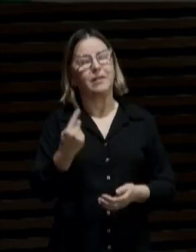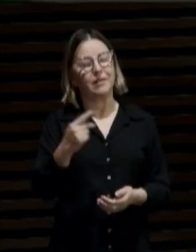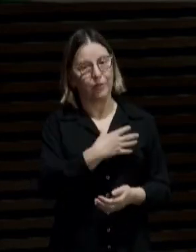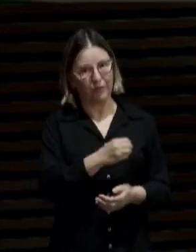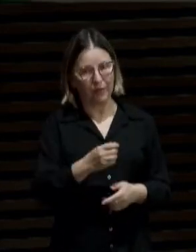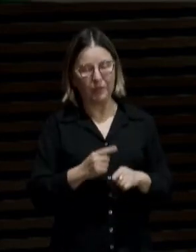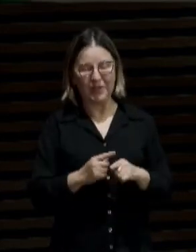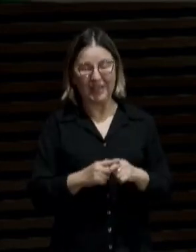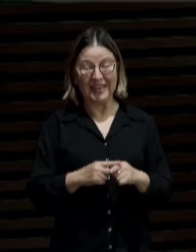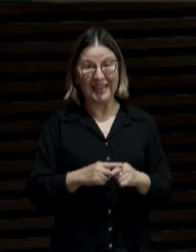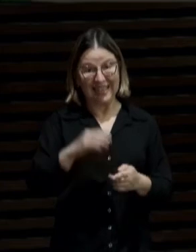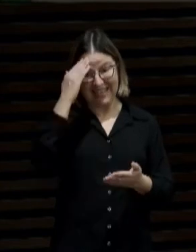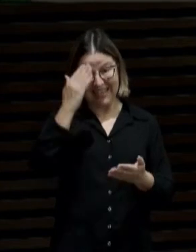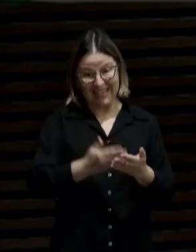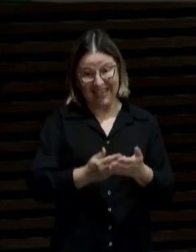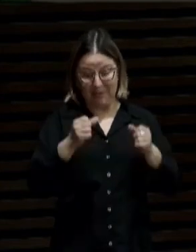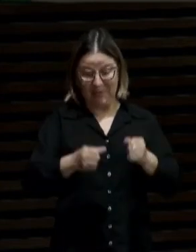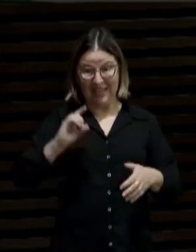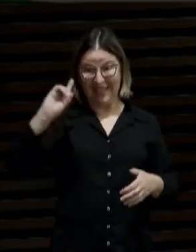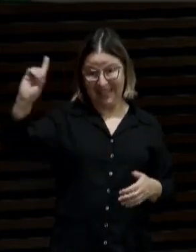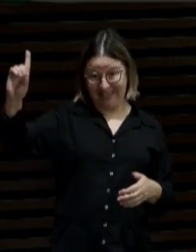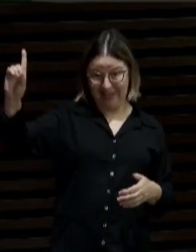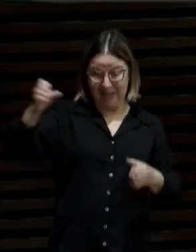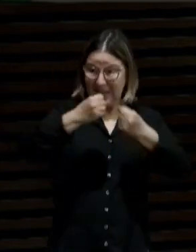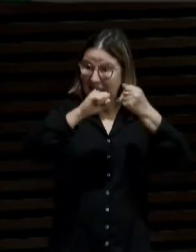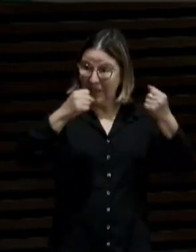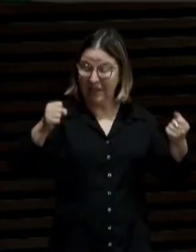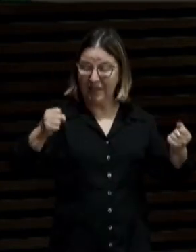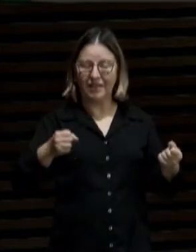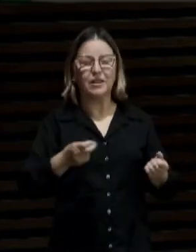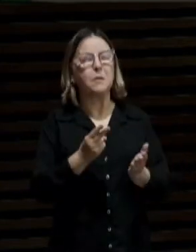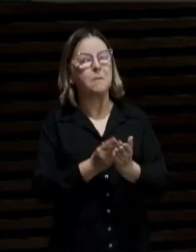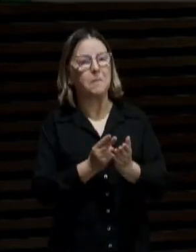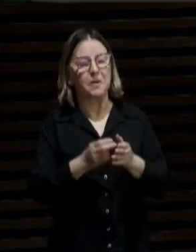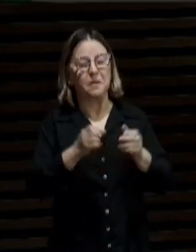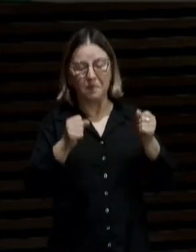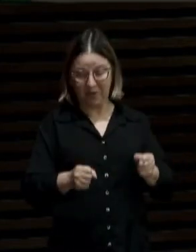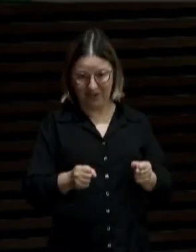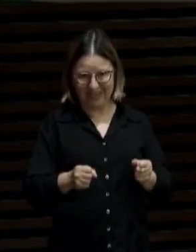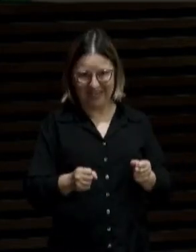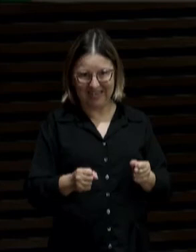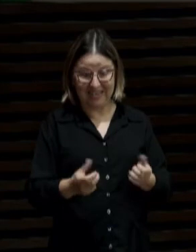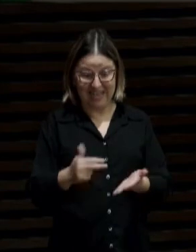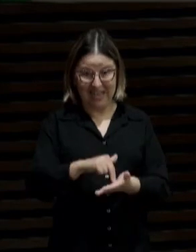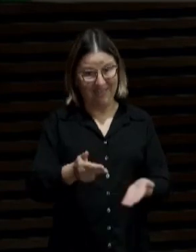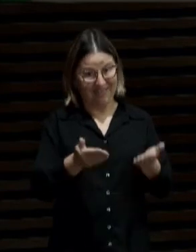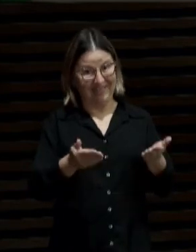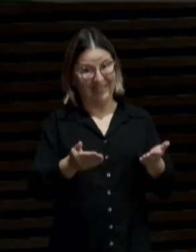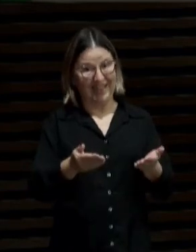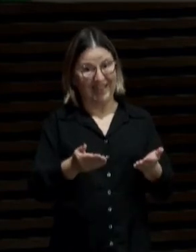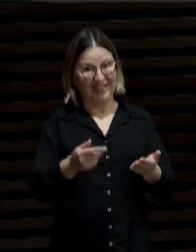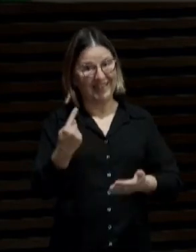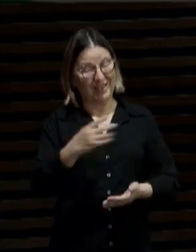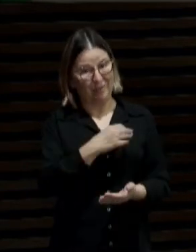grande que poderia encontrar solução até para a morte. De novo, gente, Abraão não foi um exemplo de homem salvo por